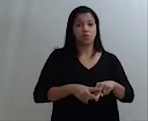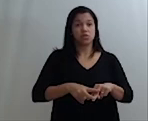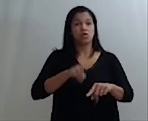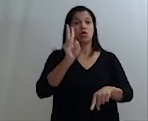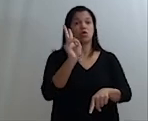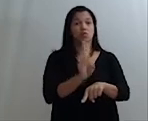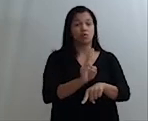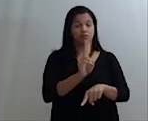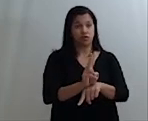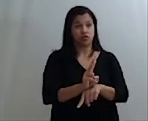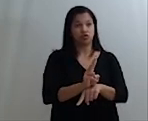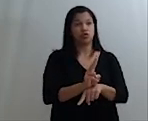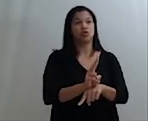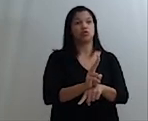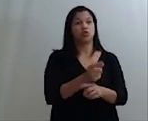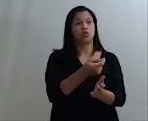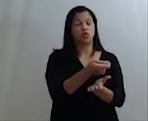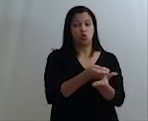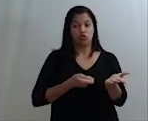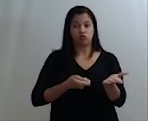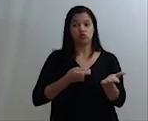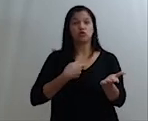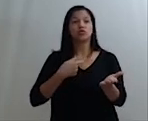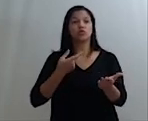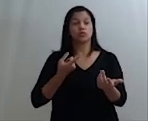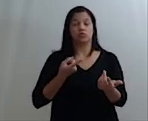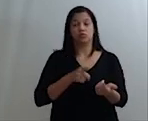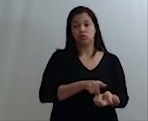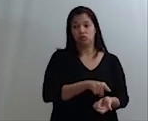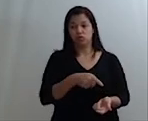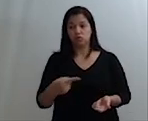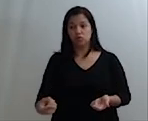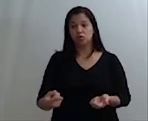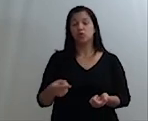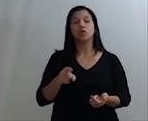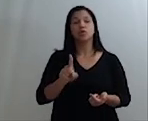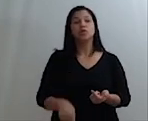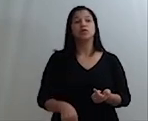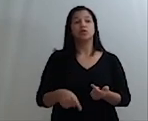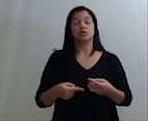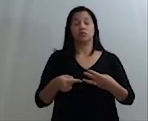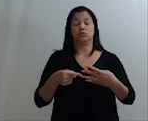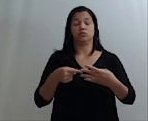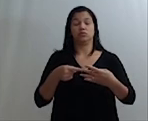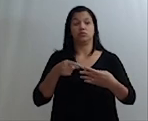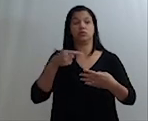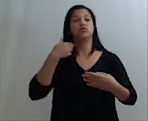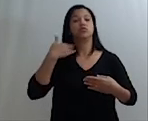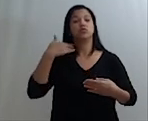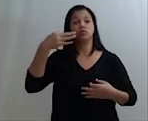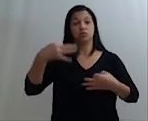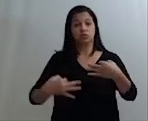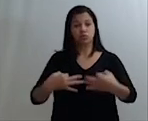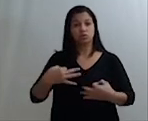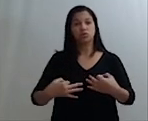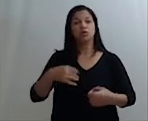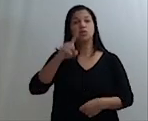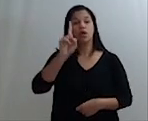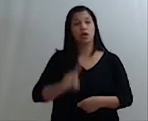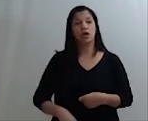de ofício em conversão automática pelo magistrado de primeiro grau foi manejado o abias Corpus